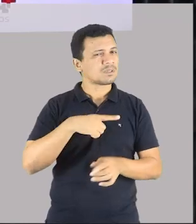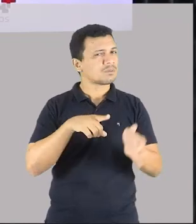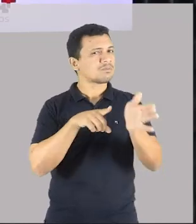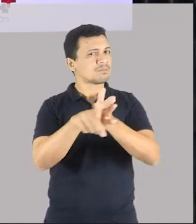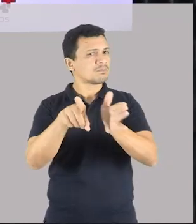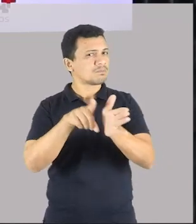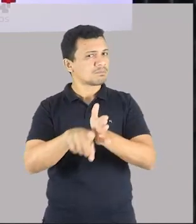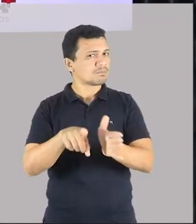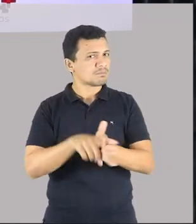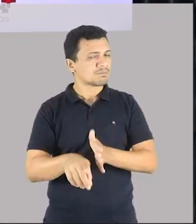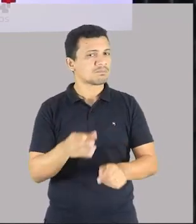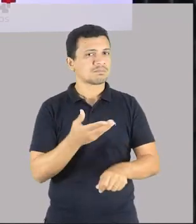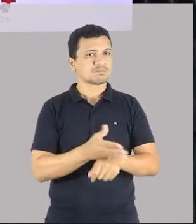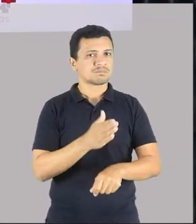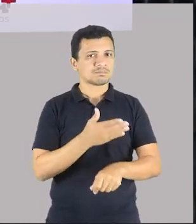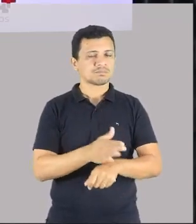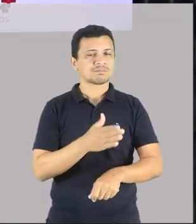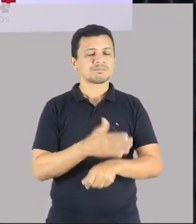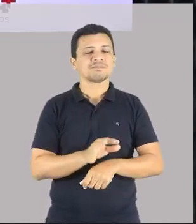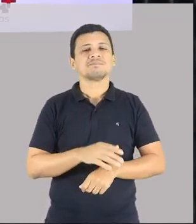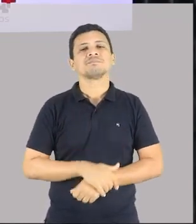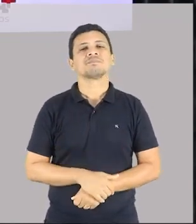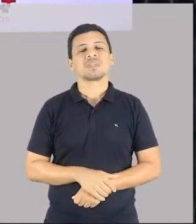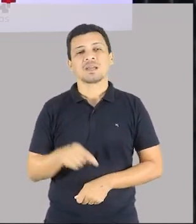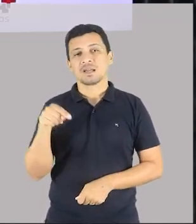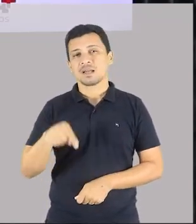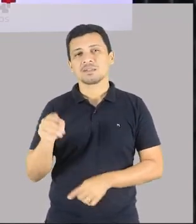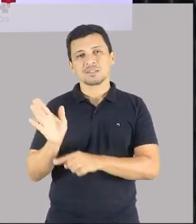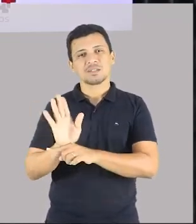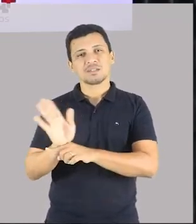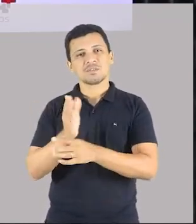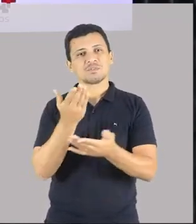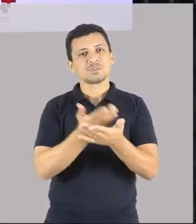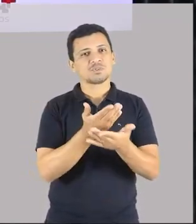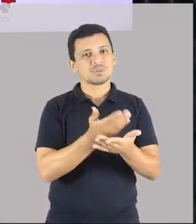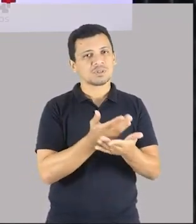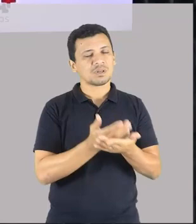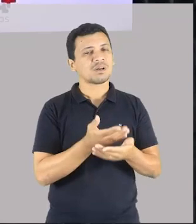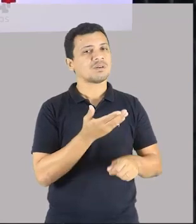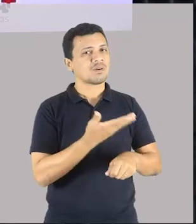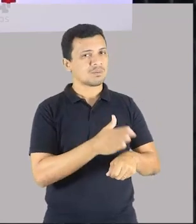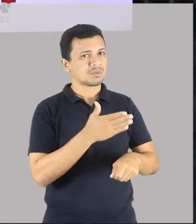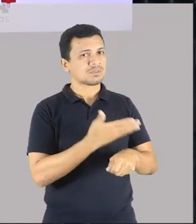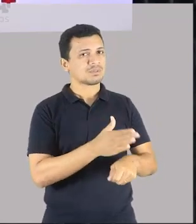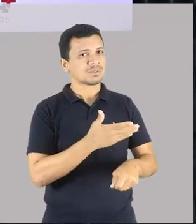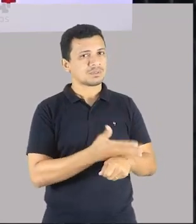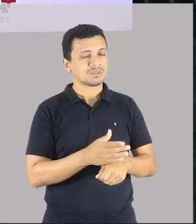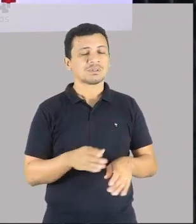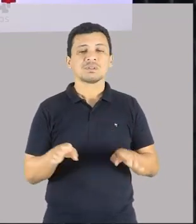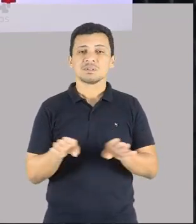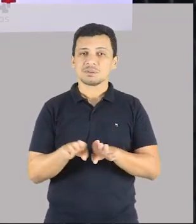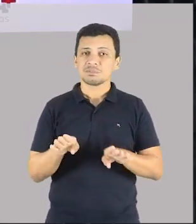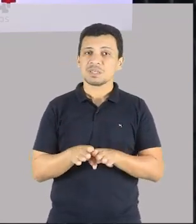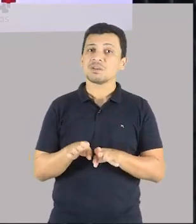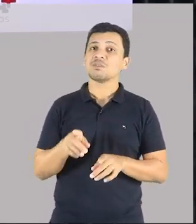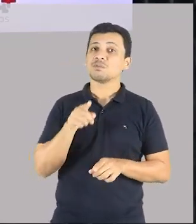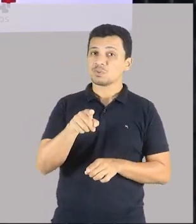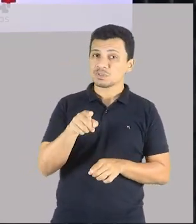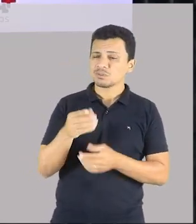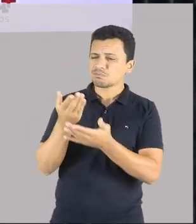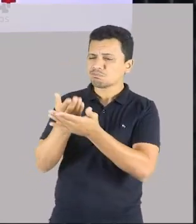pratique um pouquinho. Aqui nessa videoaula, semelhante às outras, nós vamos praticar, mas é importante que depois você também tire um tempinho